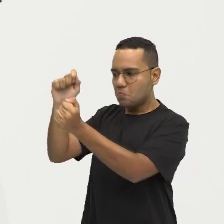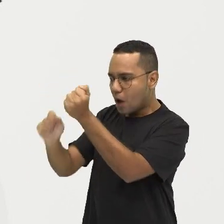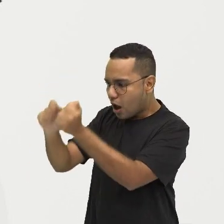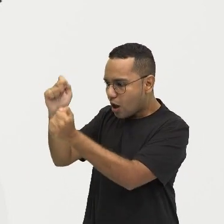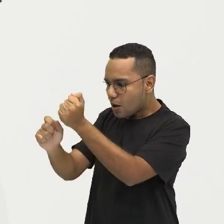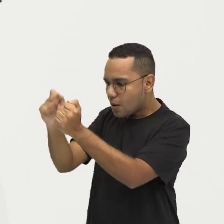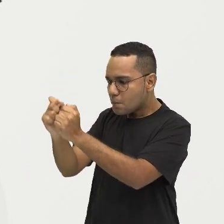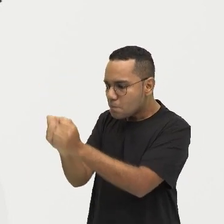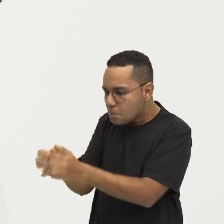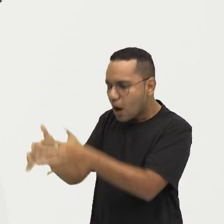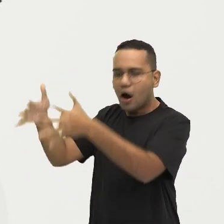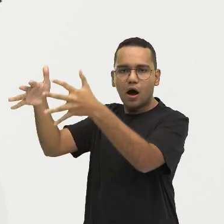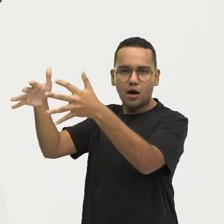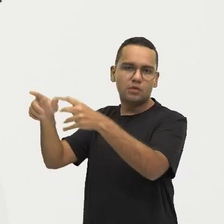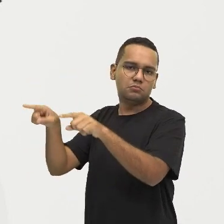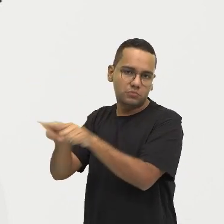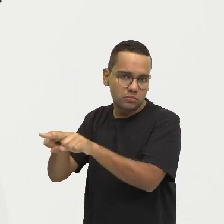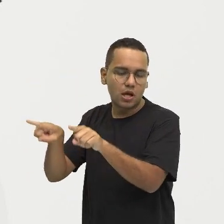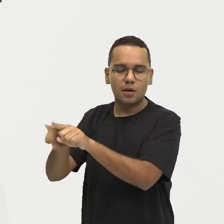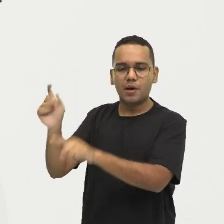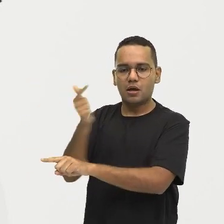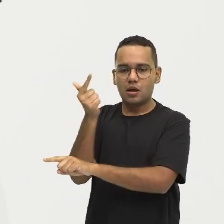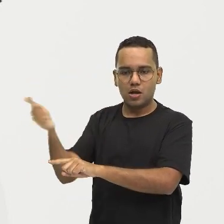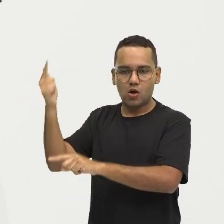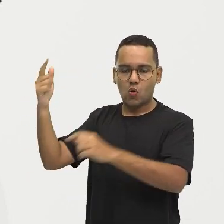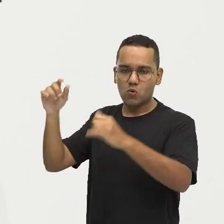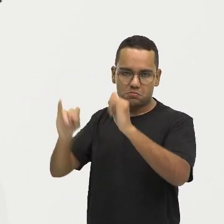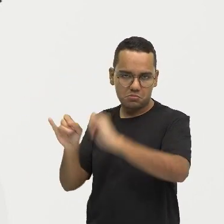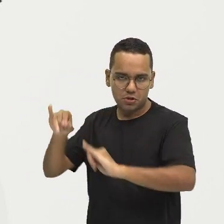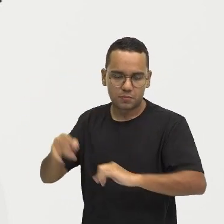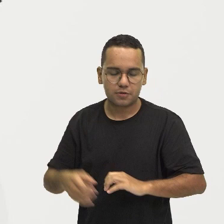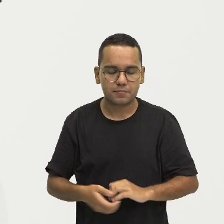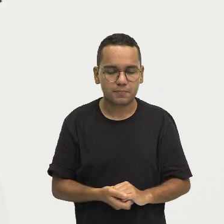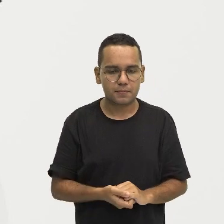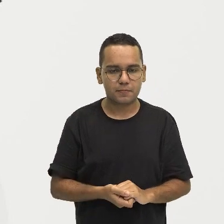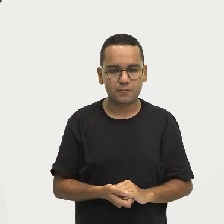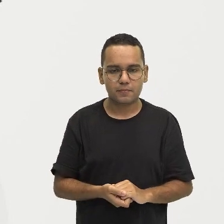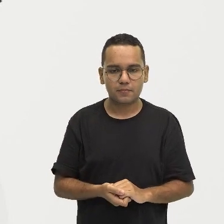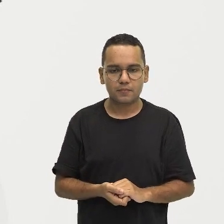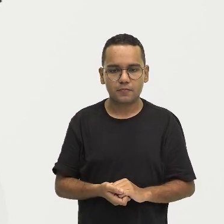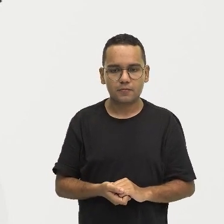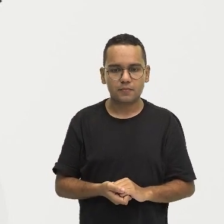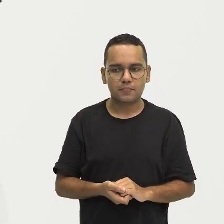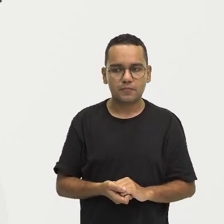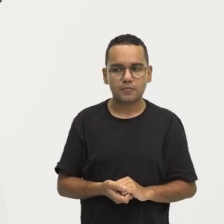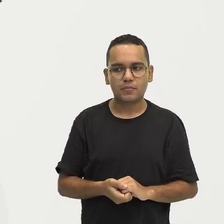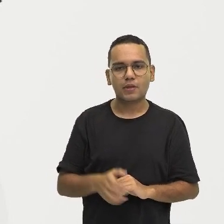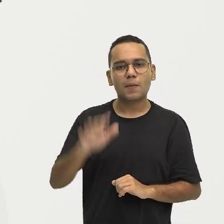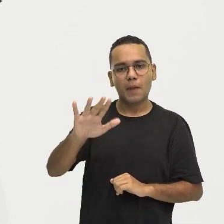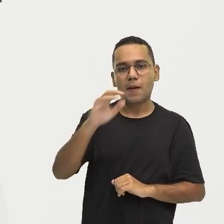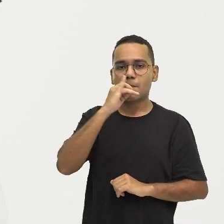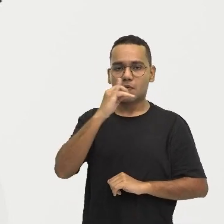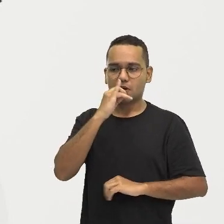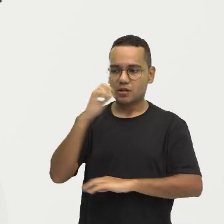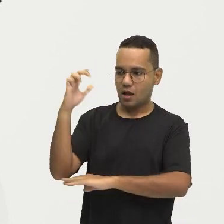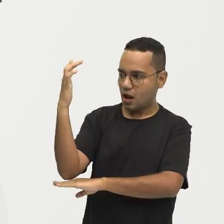pode acontecer naturalmente o fogo no cerrado, tá? Então, o aspecto retorcido das suas árvores e